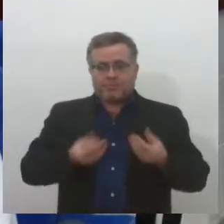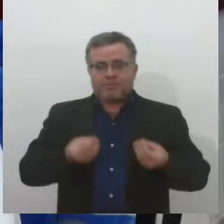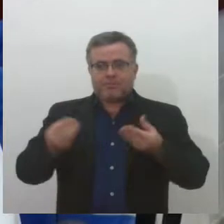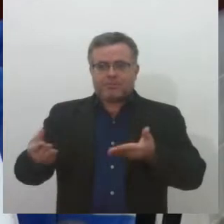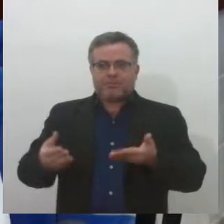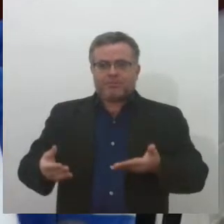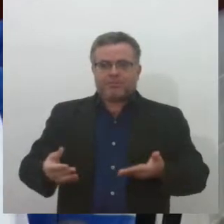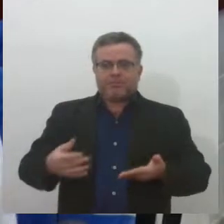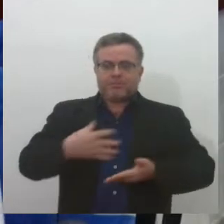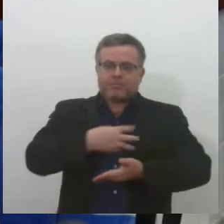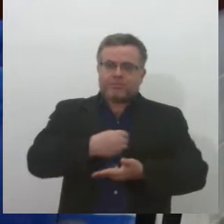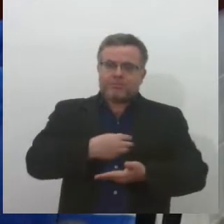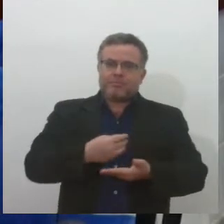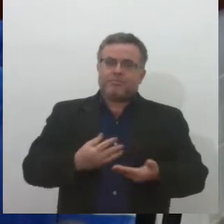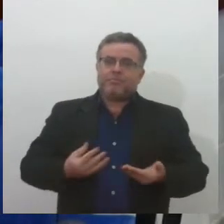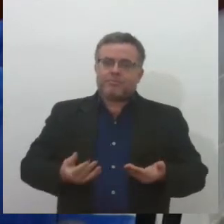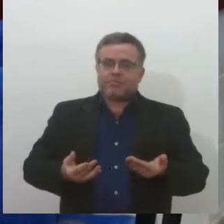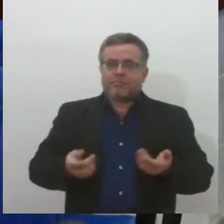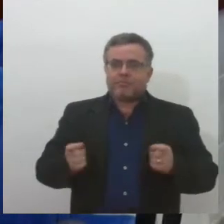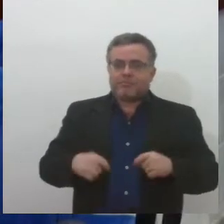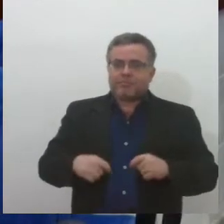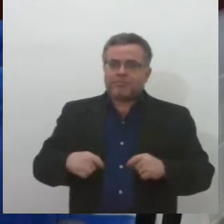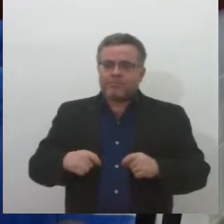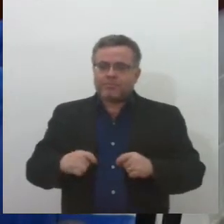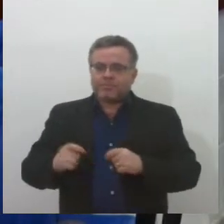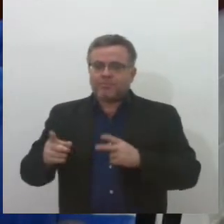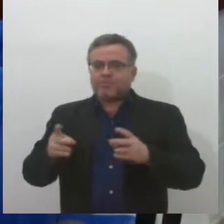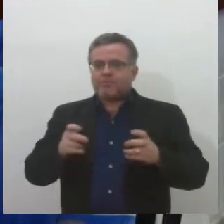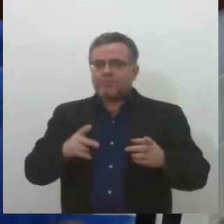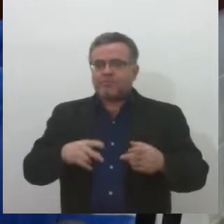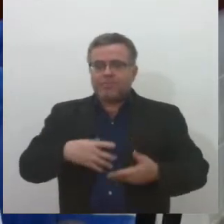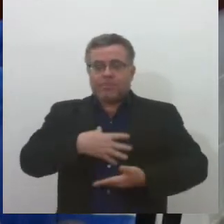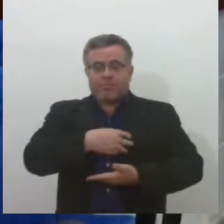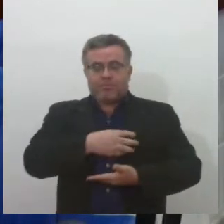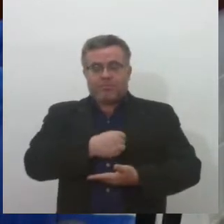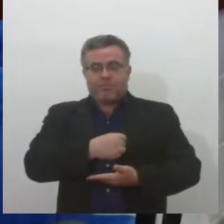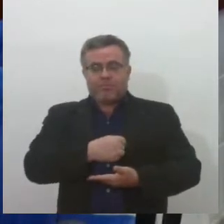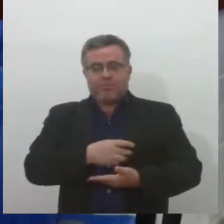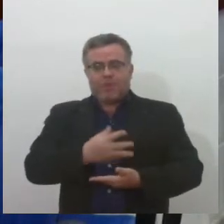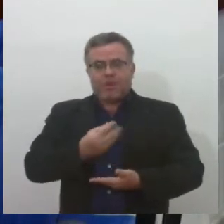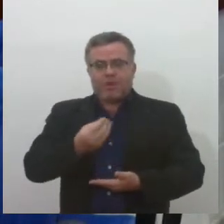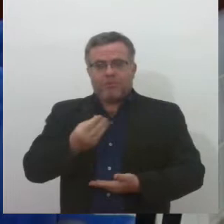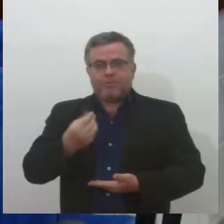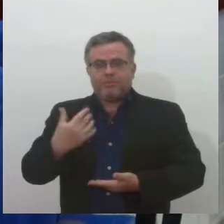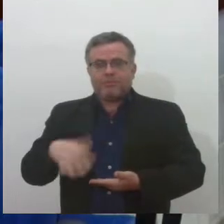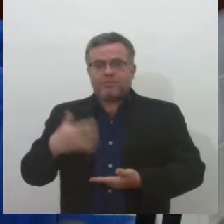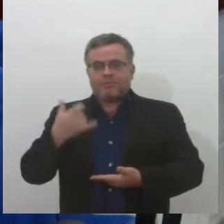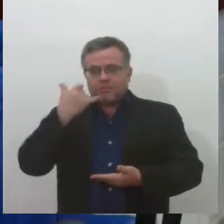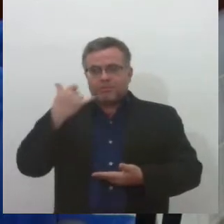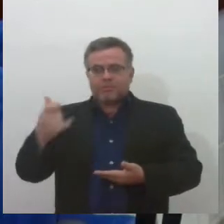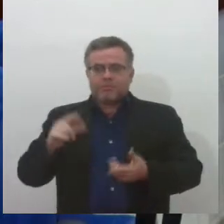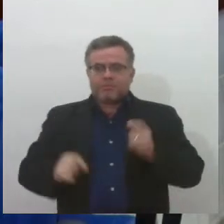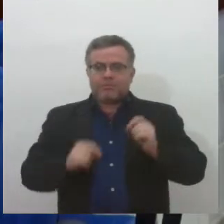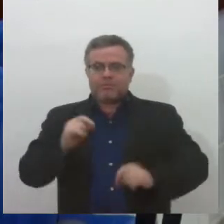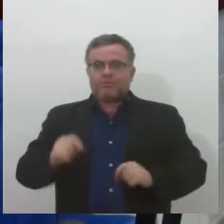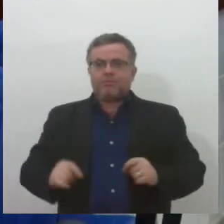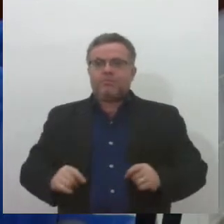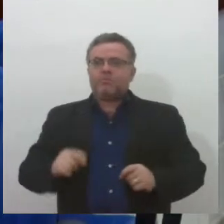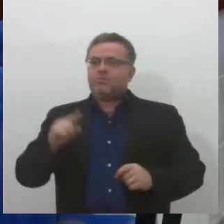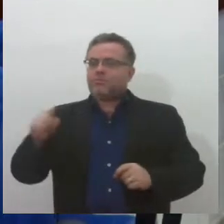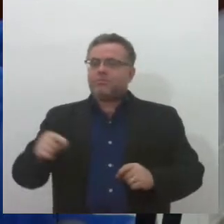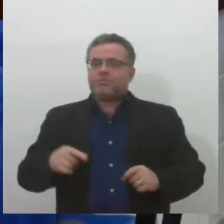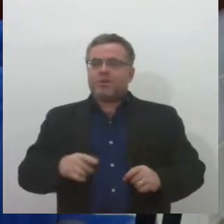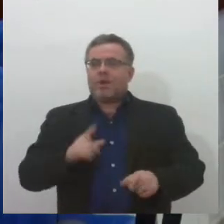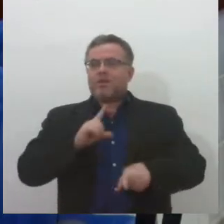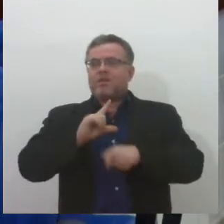percebe que ela amamenta o bebê dela e ela ainda é percebe um excesso de leite ela vai ligar para gente Sua mãe não tem trabalho de sair de